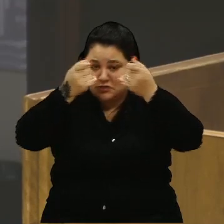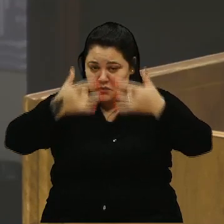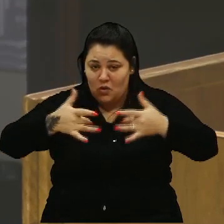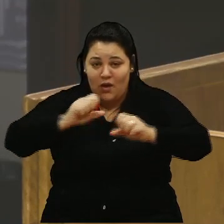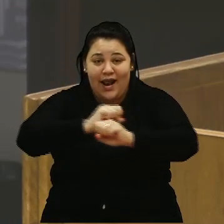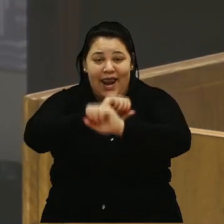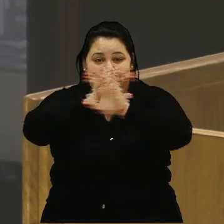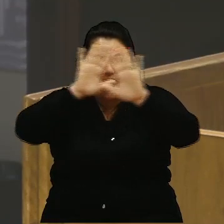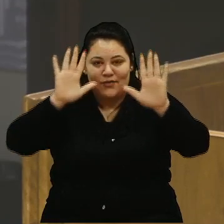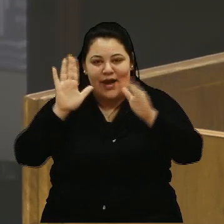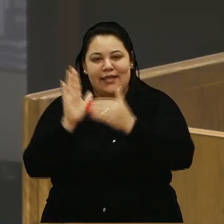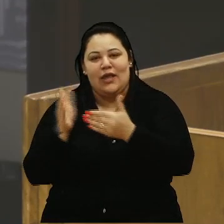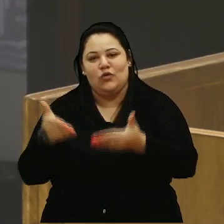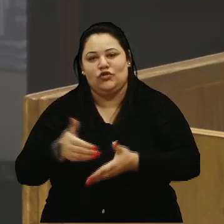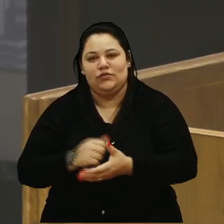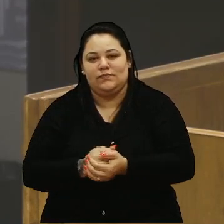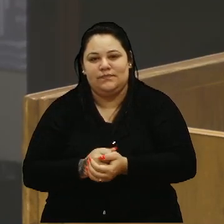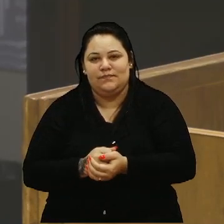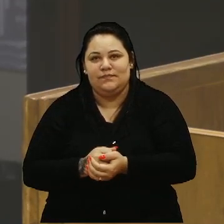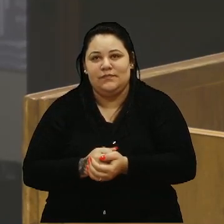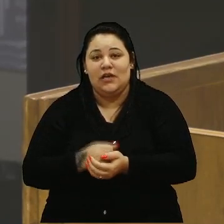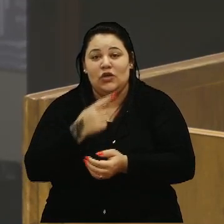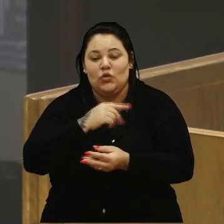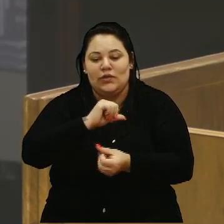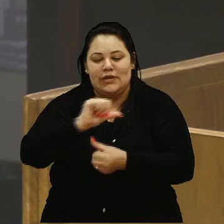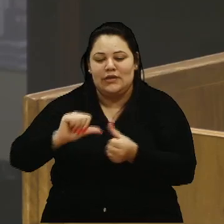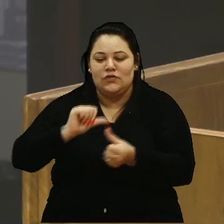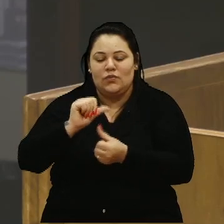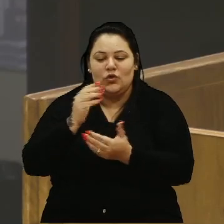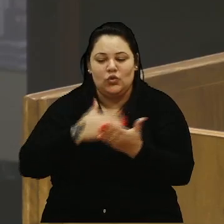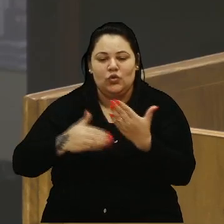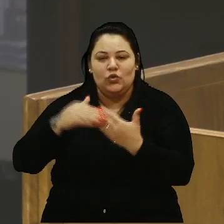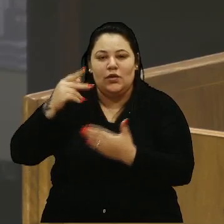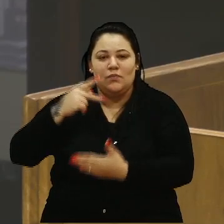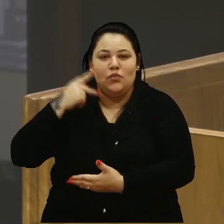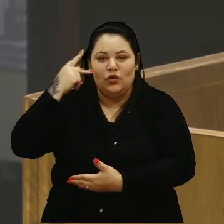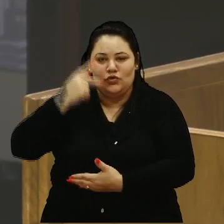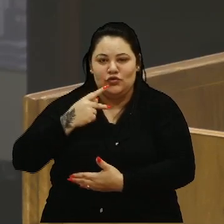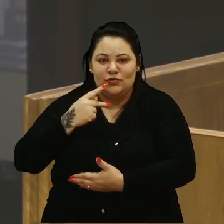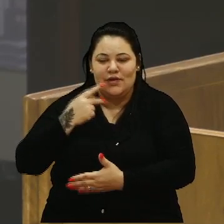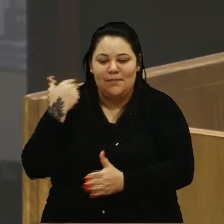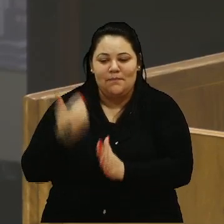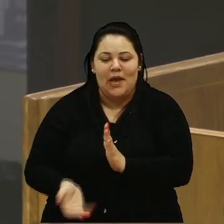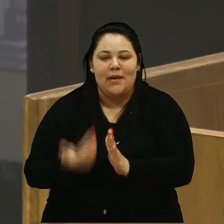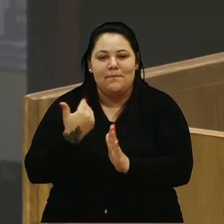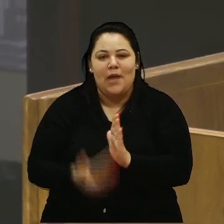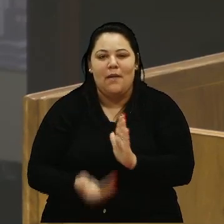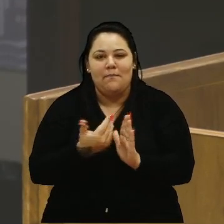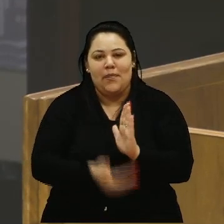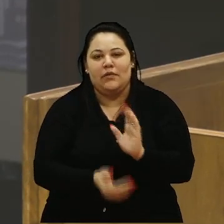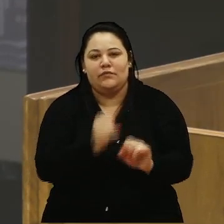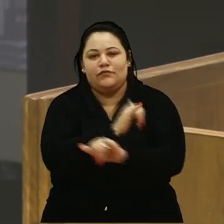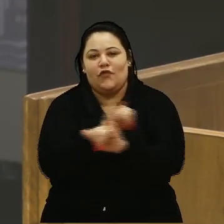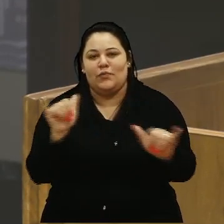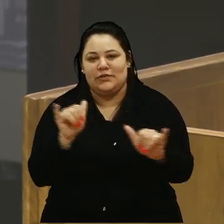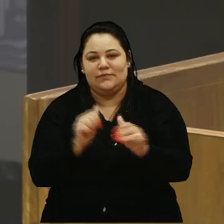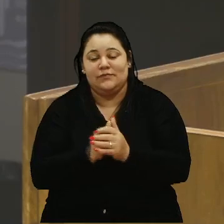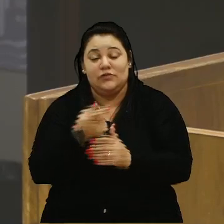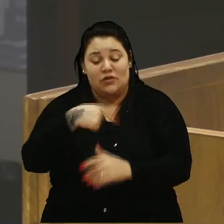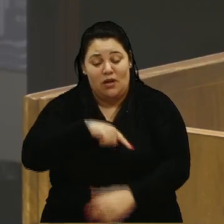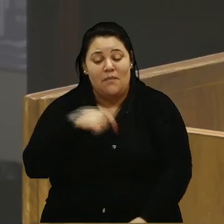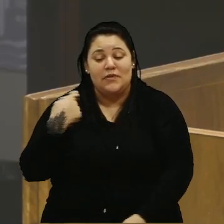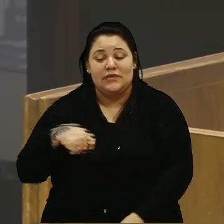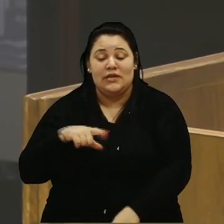até chegar hoje, aonde se politizou, polemizou e desinformou. Então a gente tem que ter